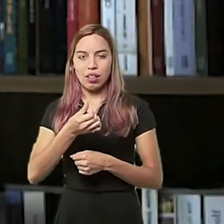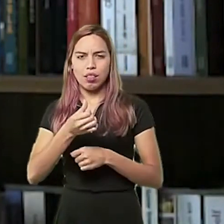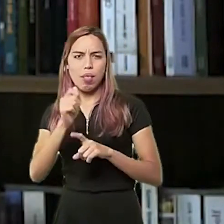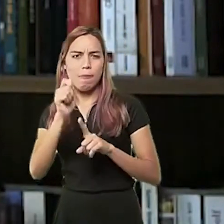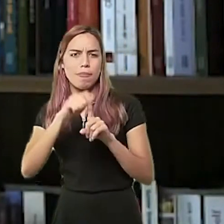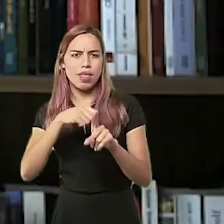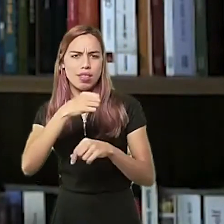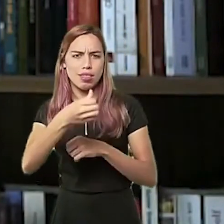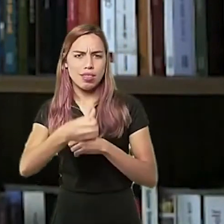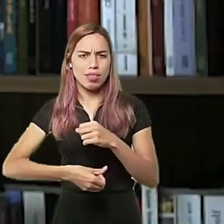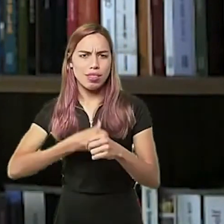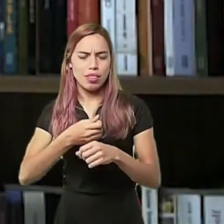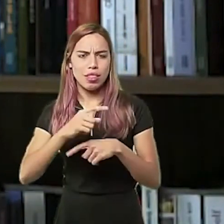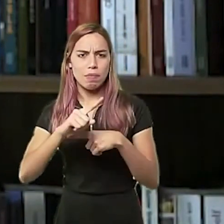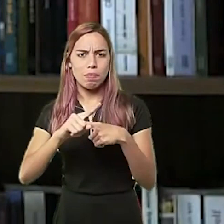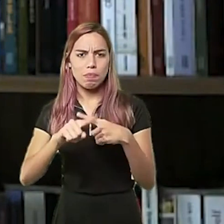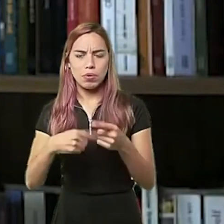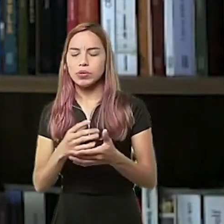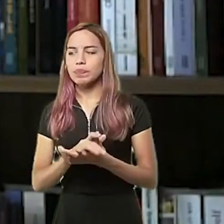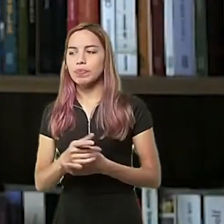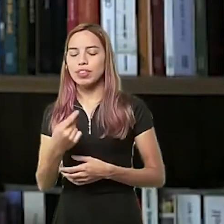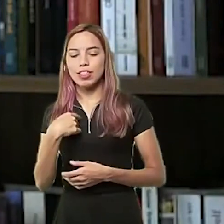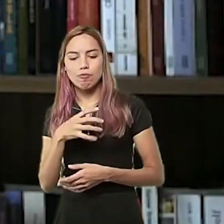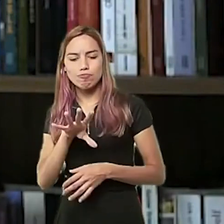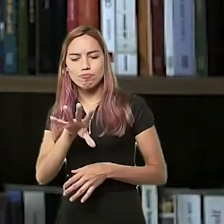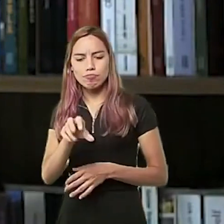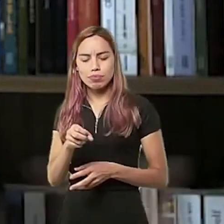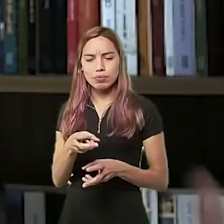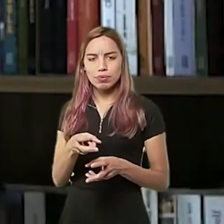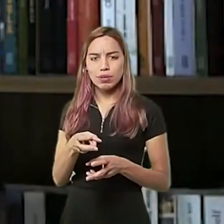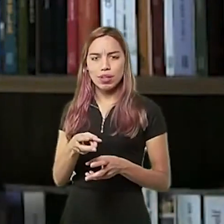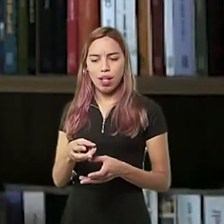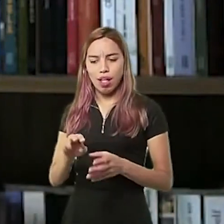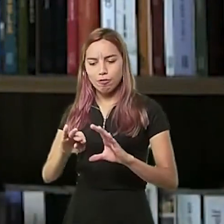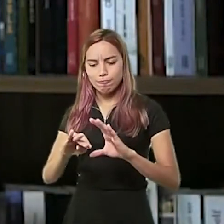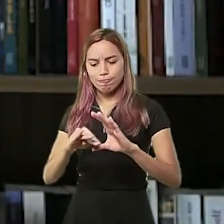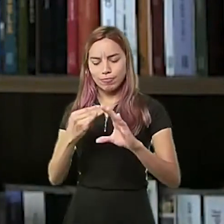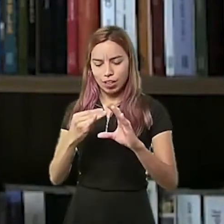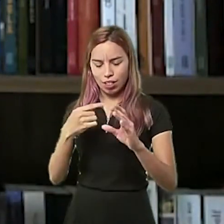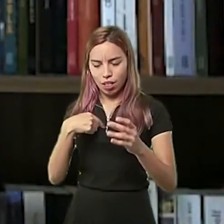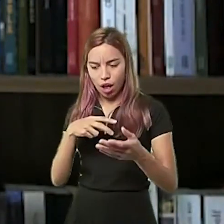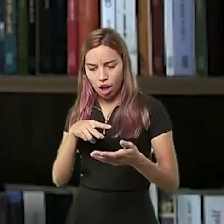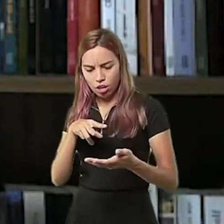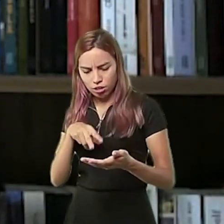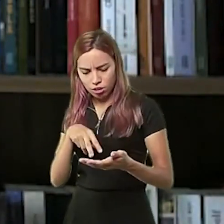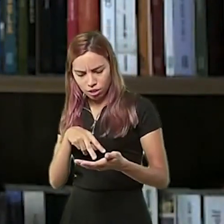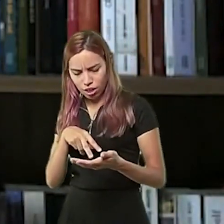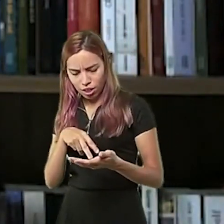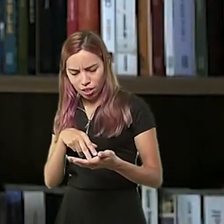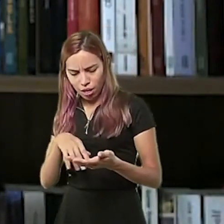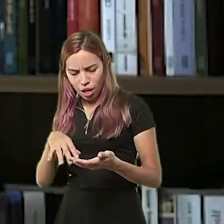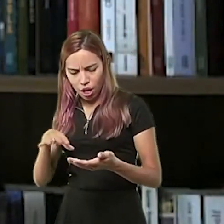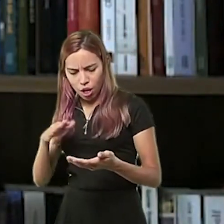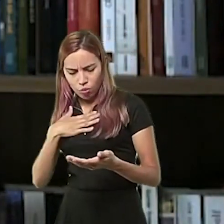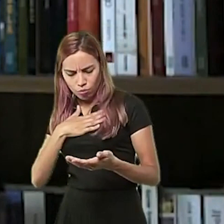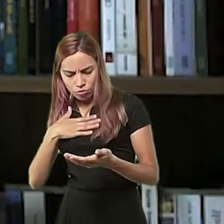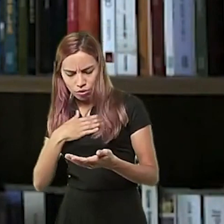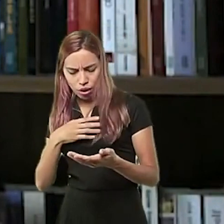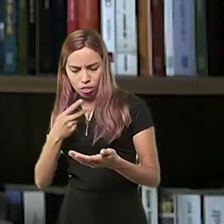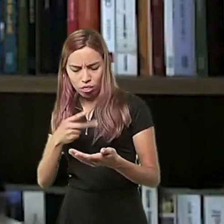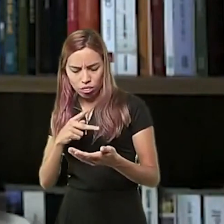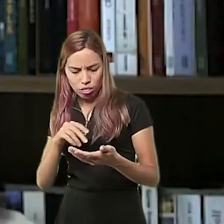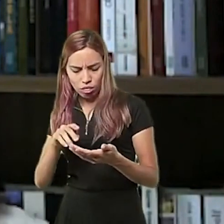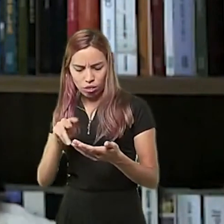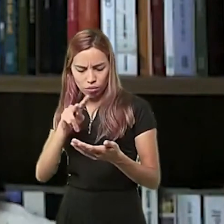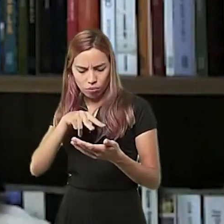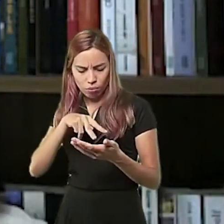o livro contemplado no Prêmio Leia. Mas eu confesso a você que foi tudo uma surpresa, não passava por minha cabeça. Quando eu estava